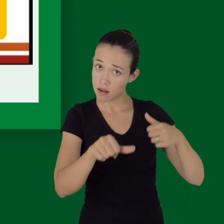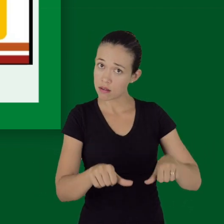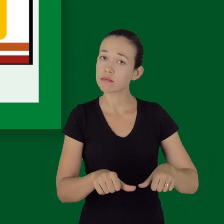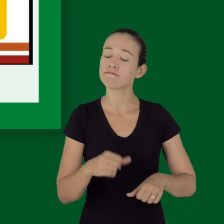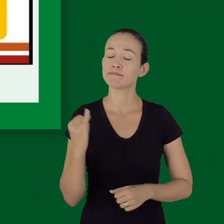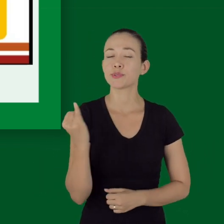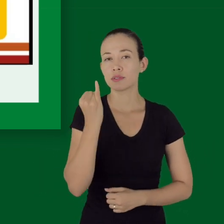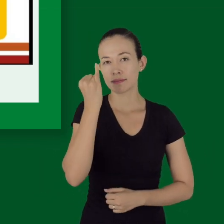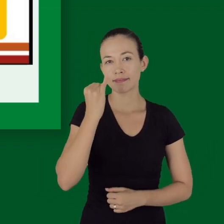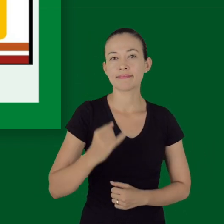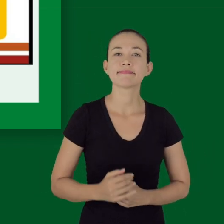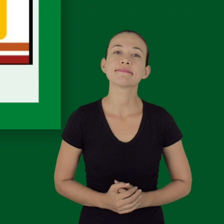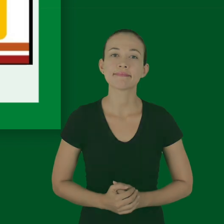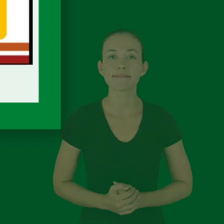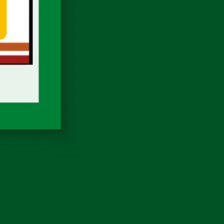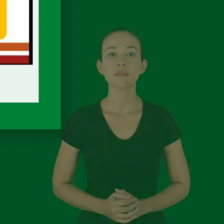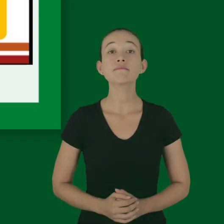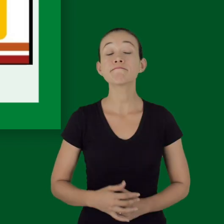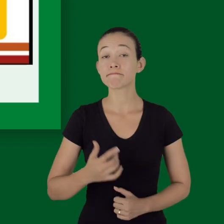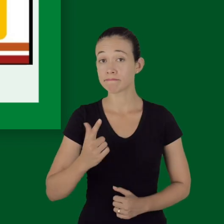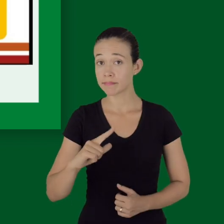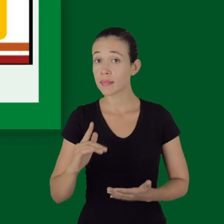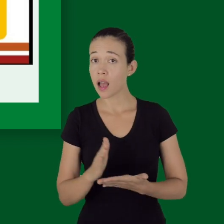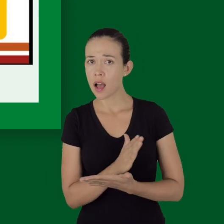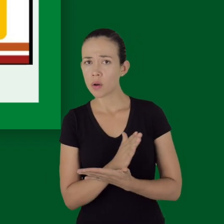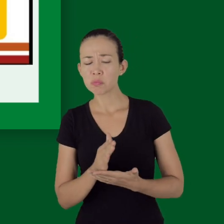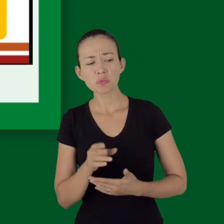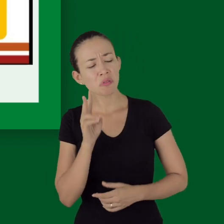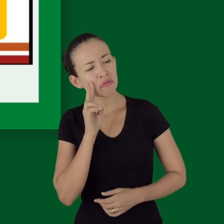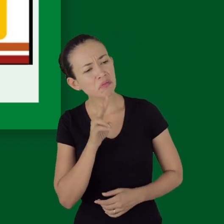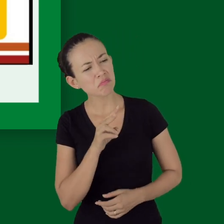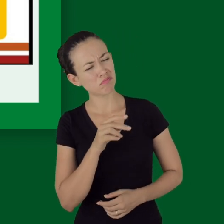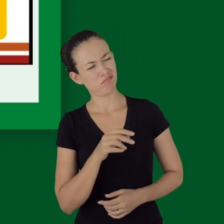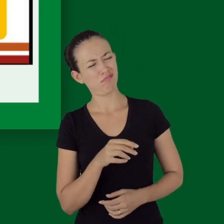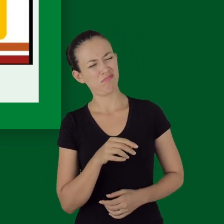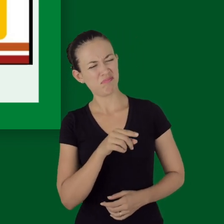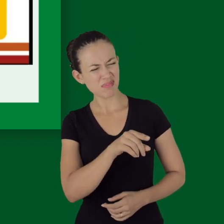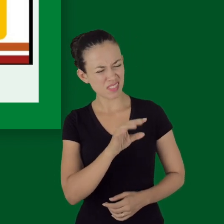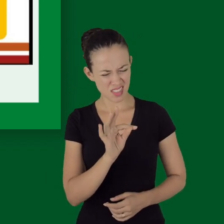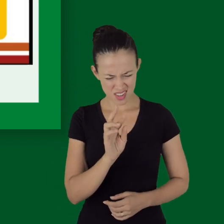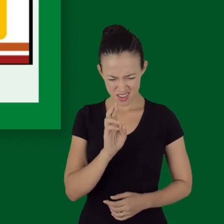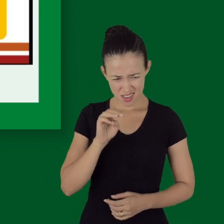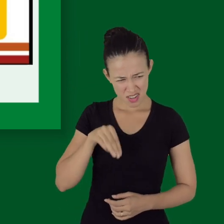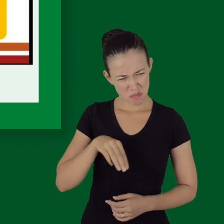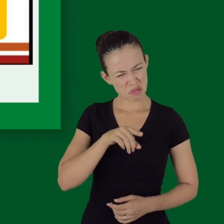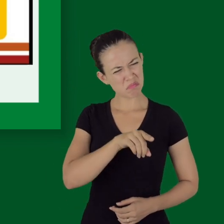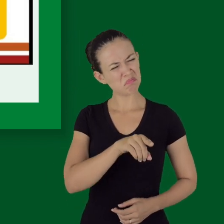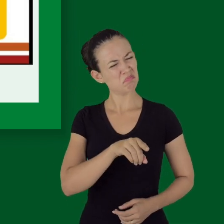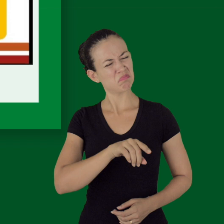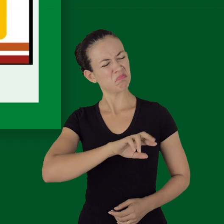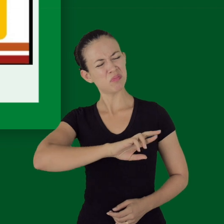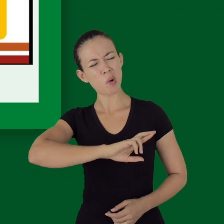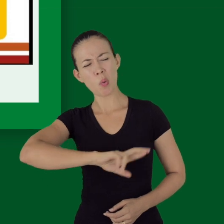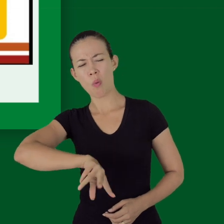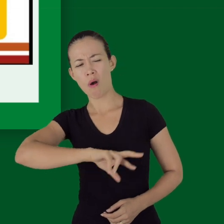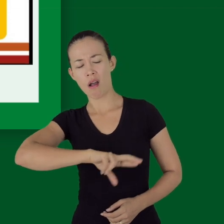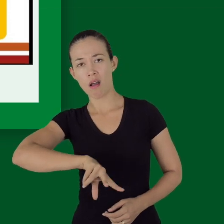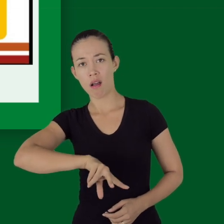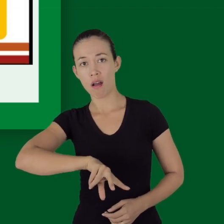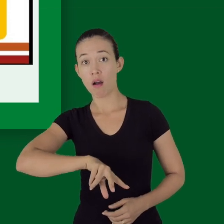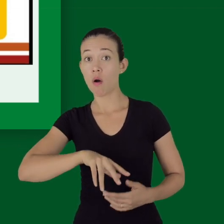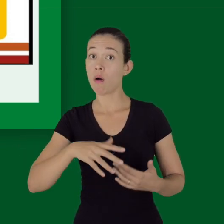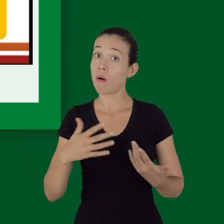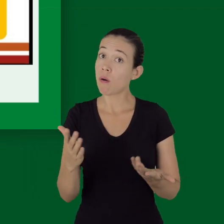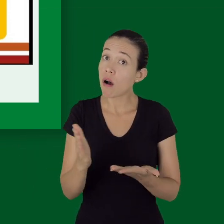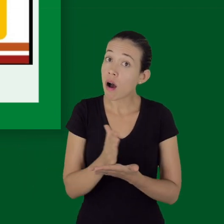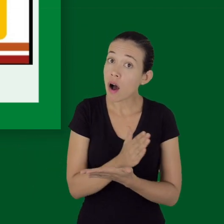a atenção e situações em que podem indicar grande gravidade, né? Então, situações que